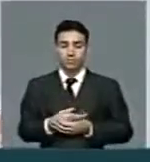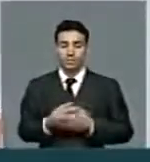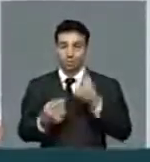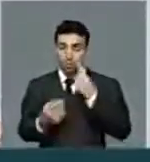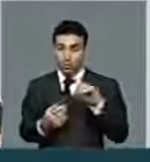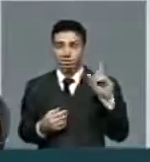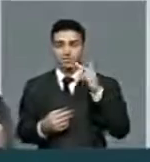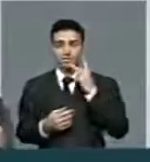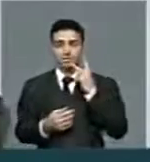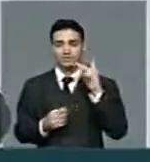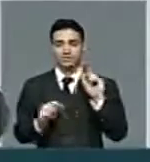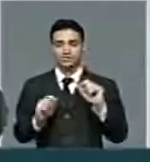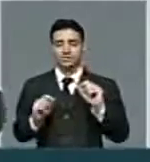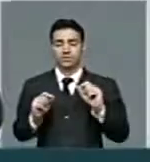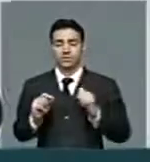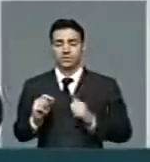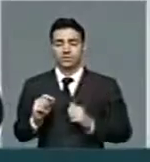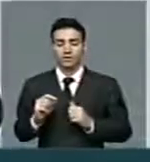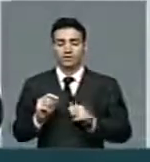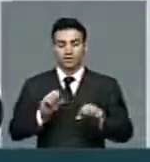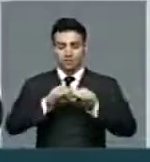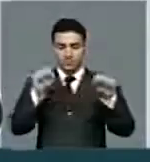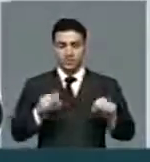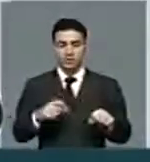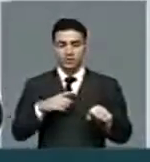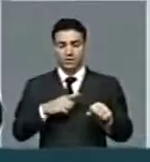observação, o sistema terá um tutorial.